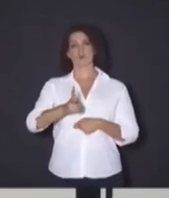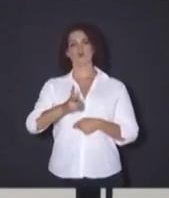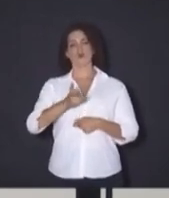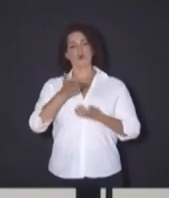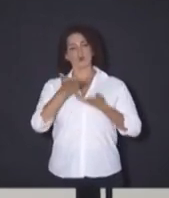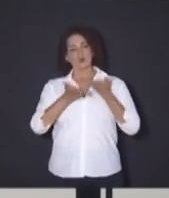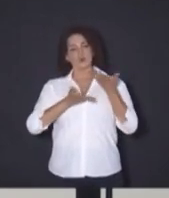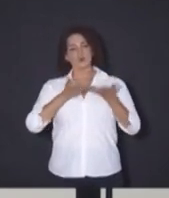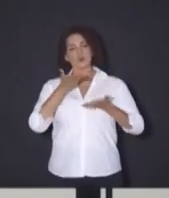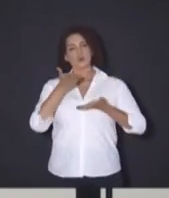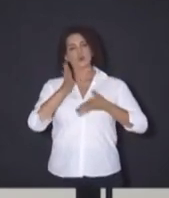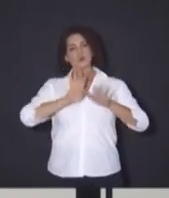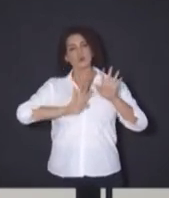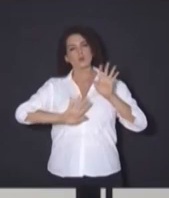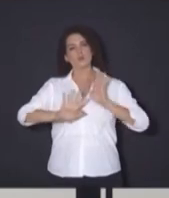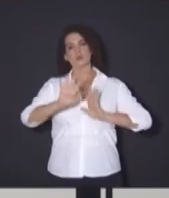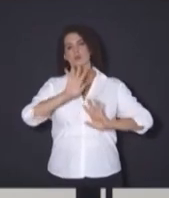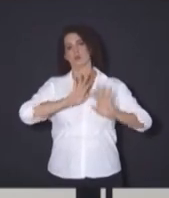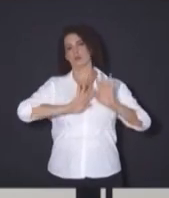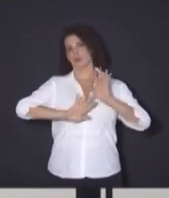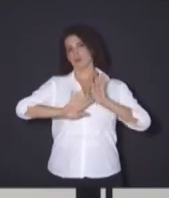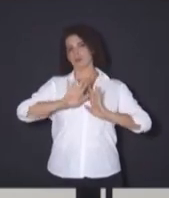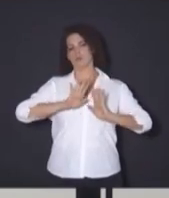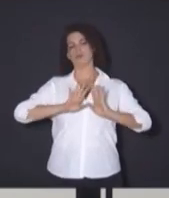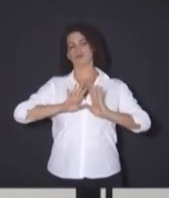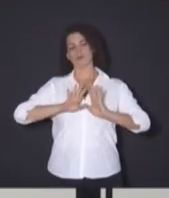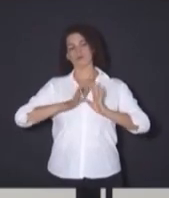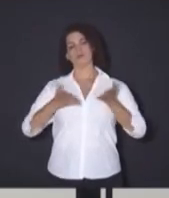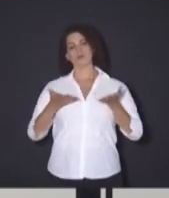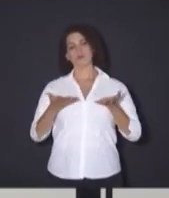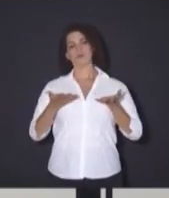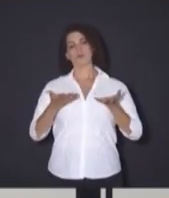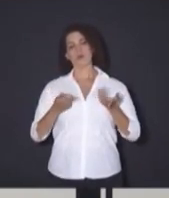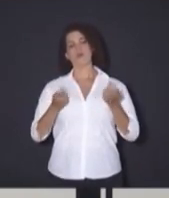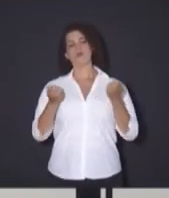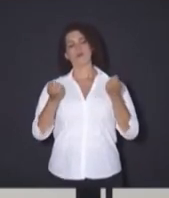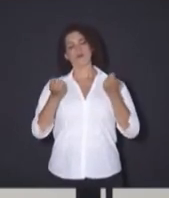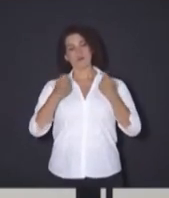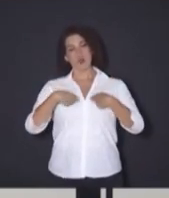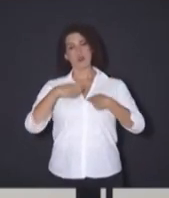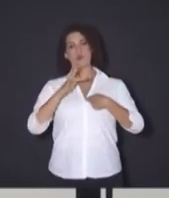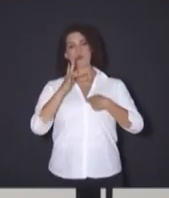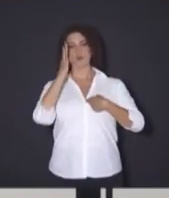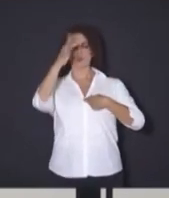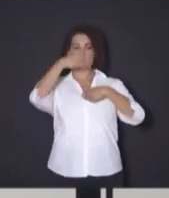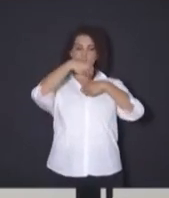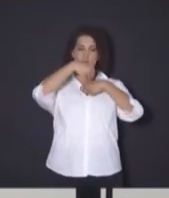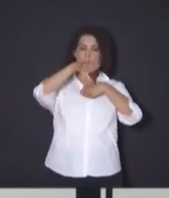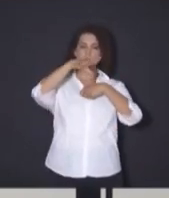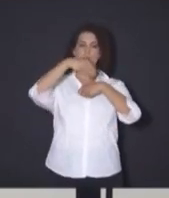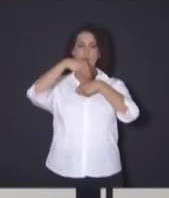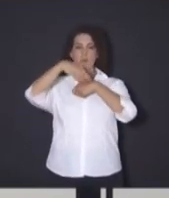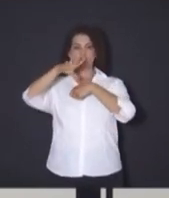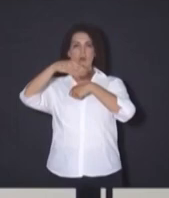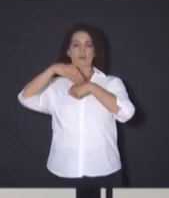apreço para a gente poder ter o que passar para as outras